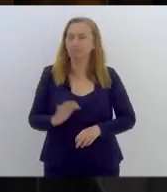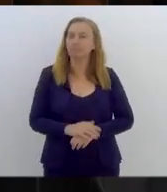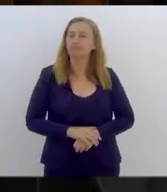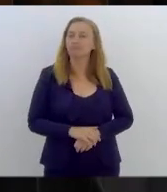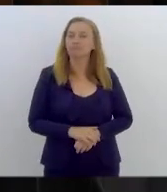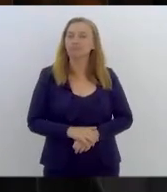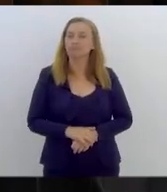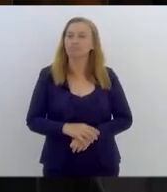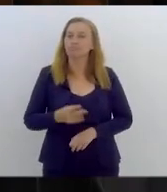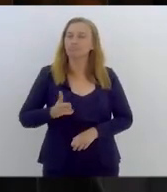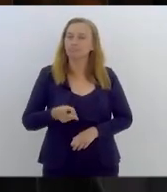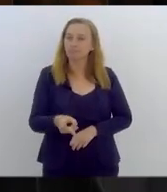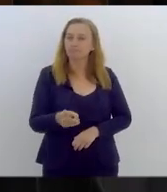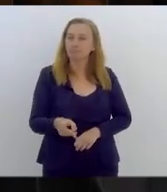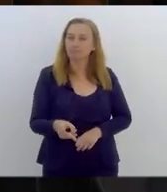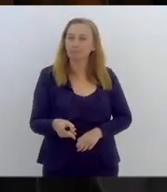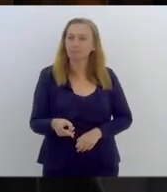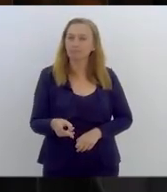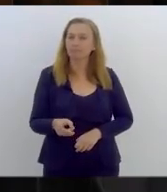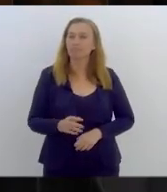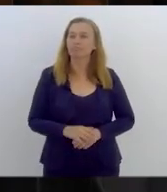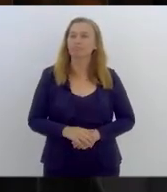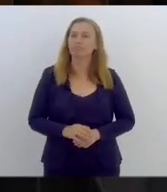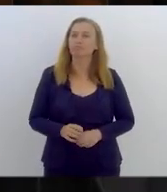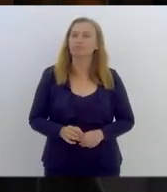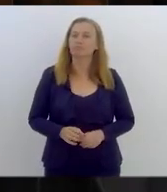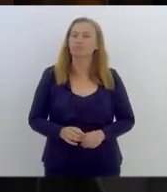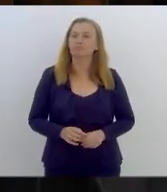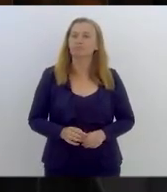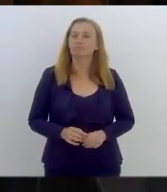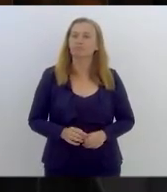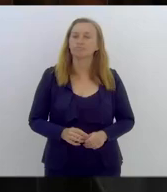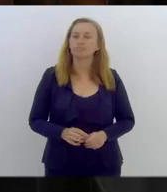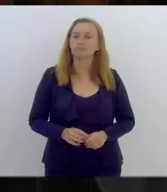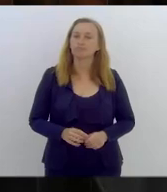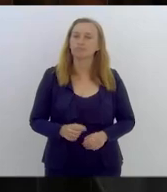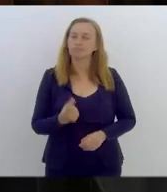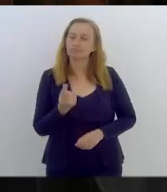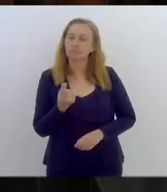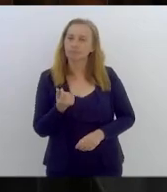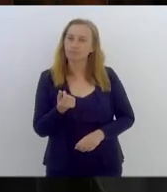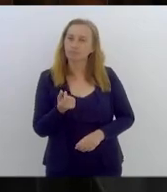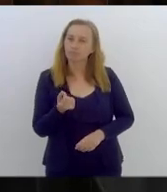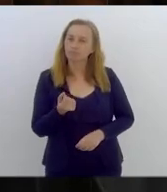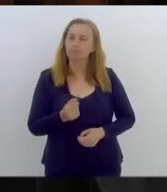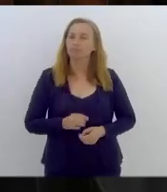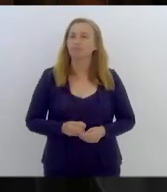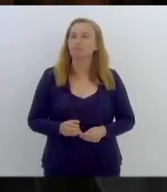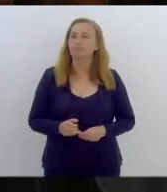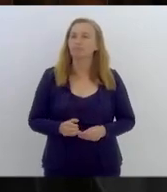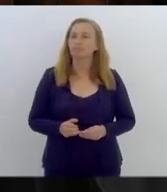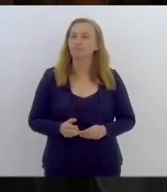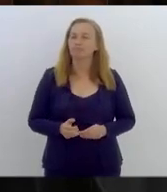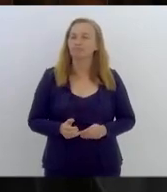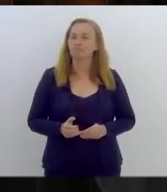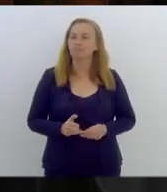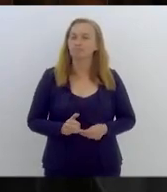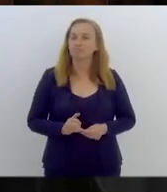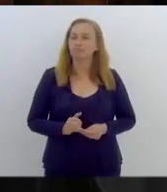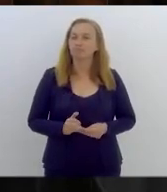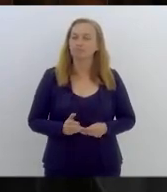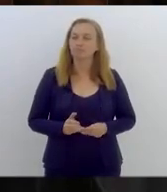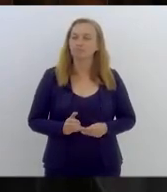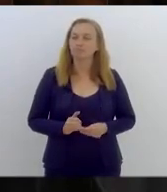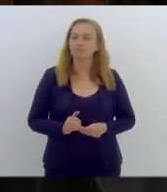sempre definirem se as alíquotas e incidem por unidade